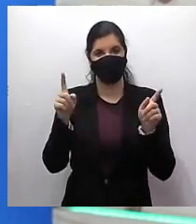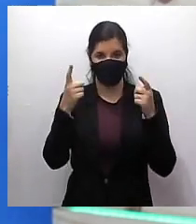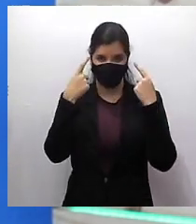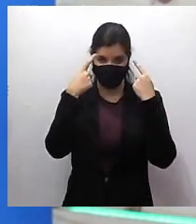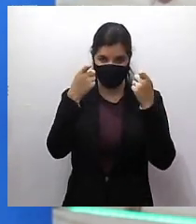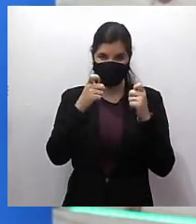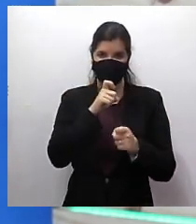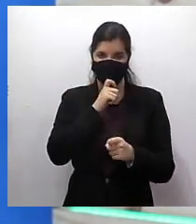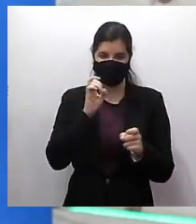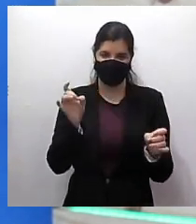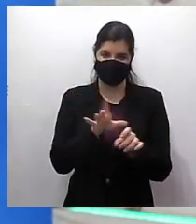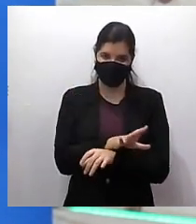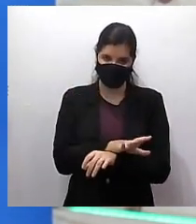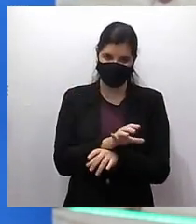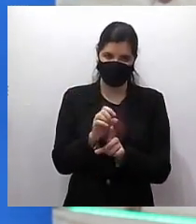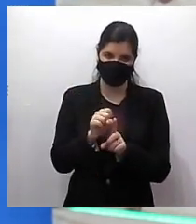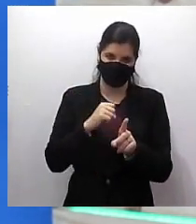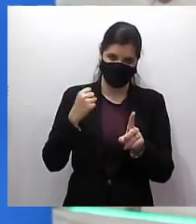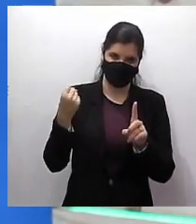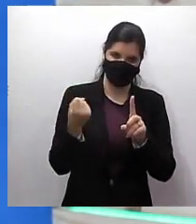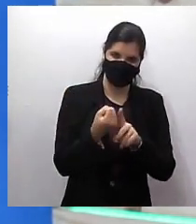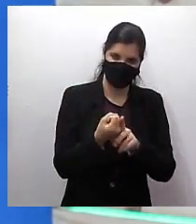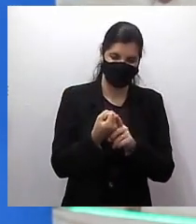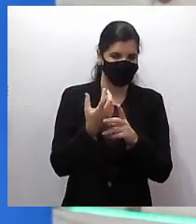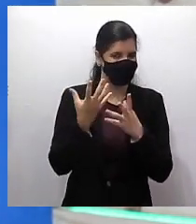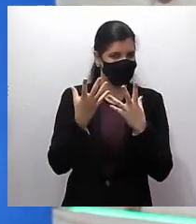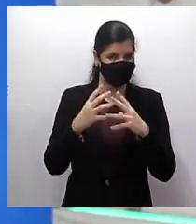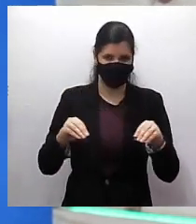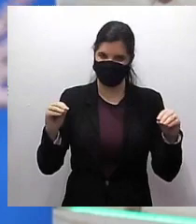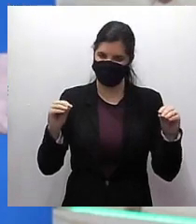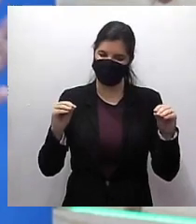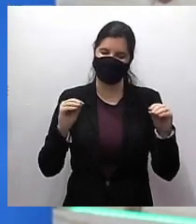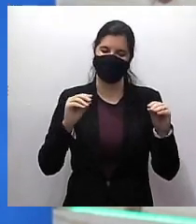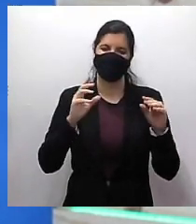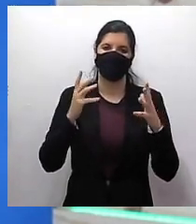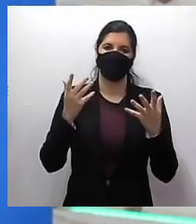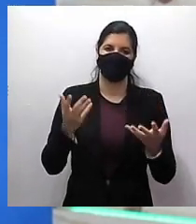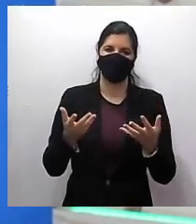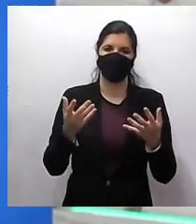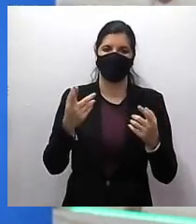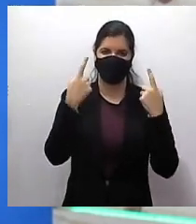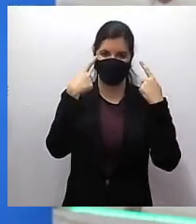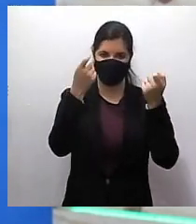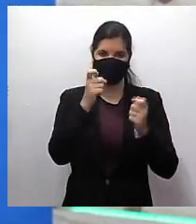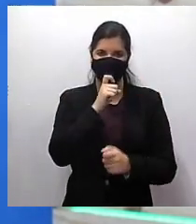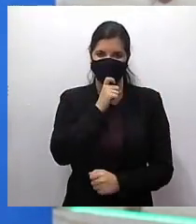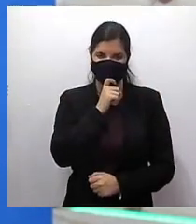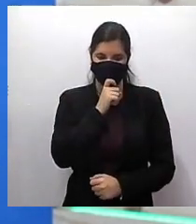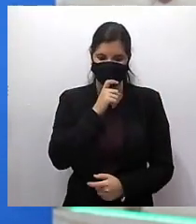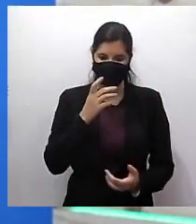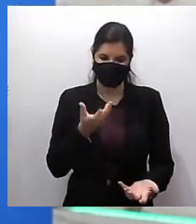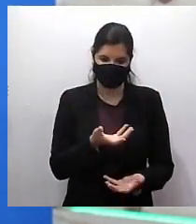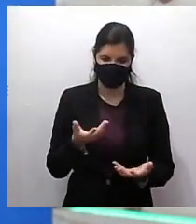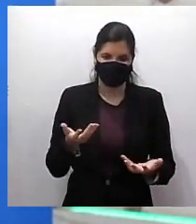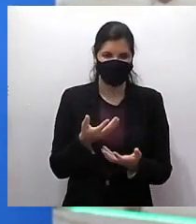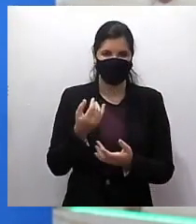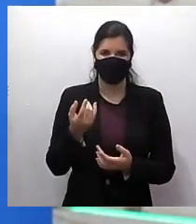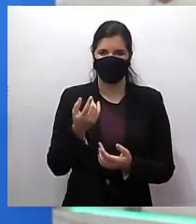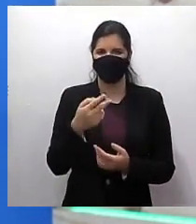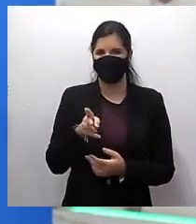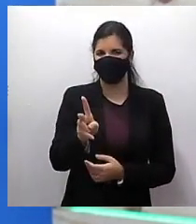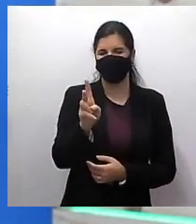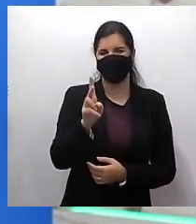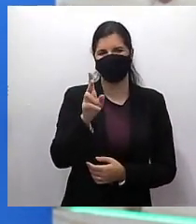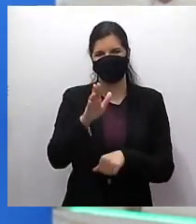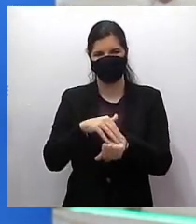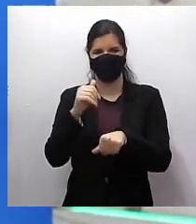Fria acabou, o socialismo morreu do ponto de vista da Guerra Fria, e aí não fazia mais sentido chamar ninguém